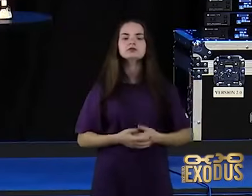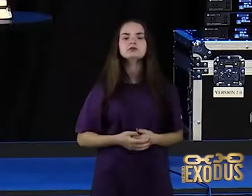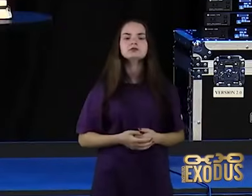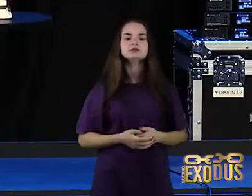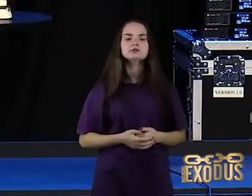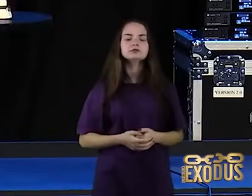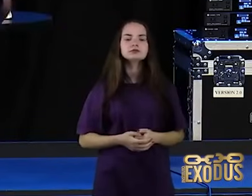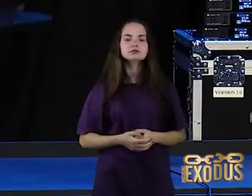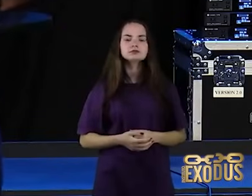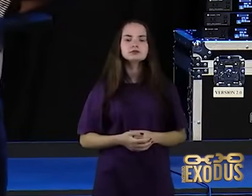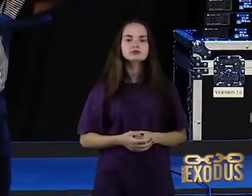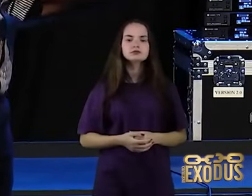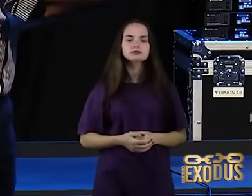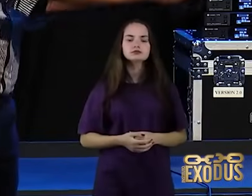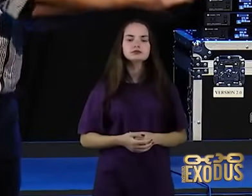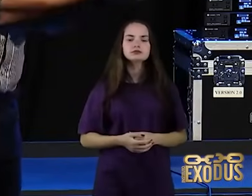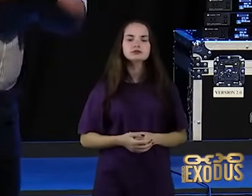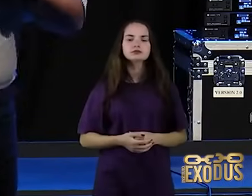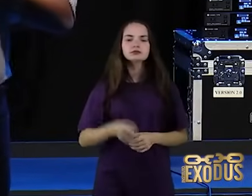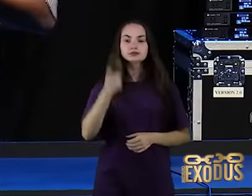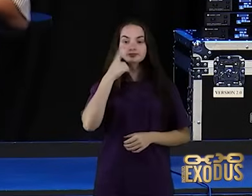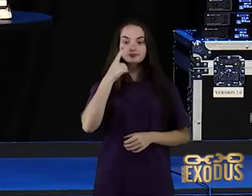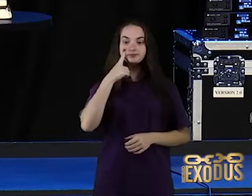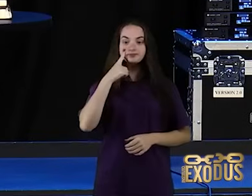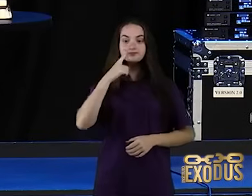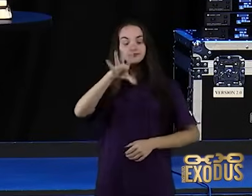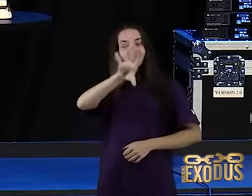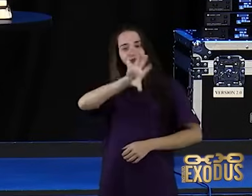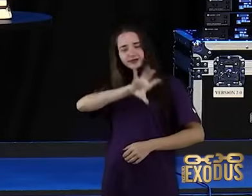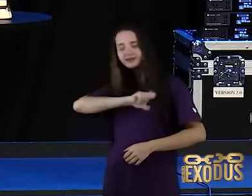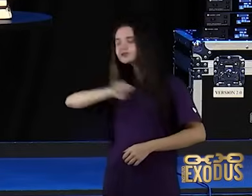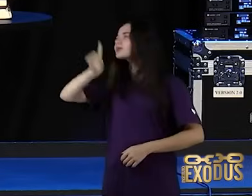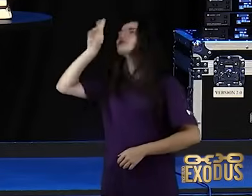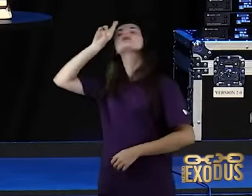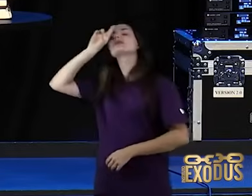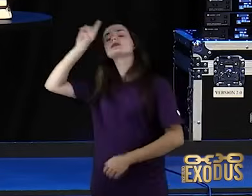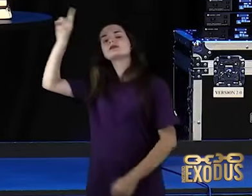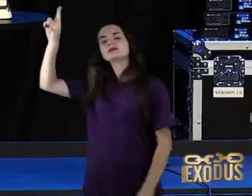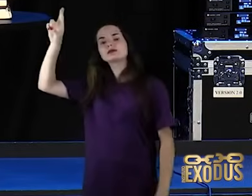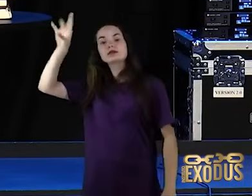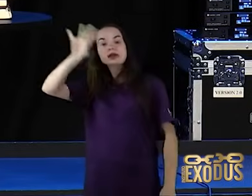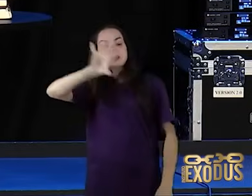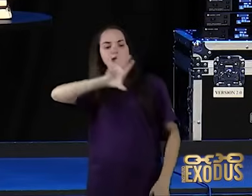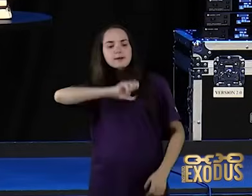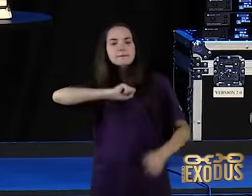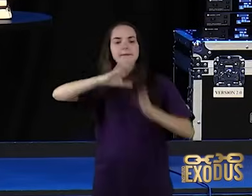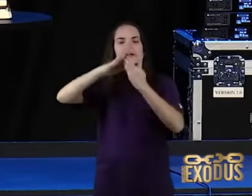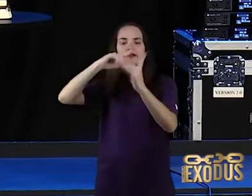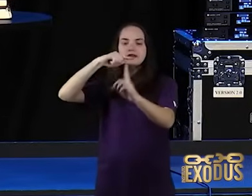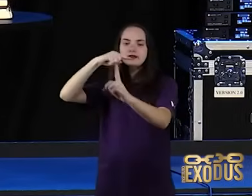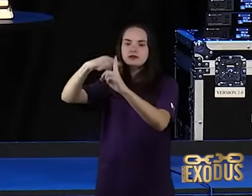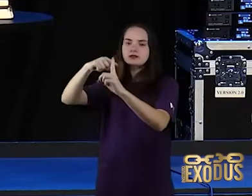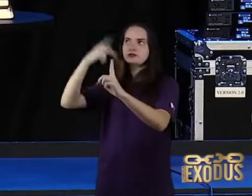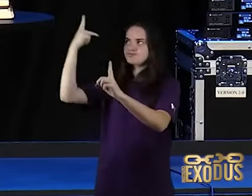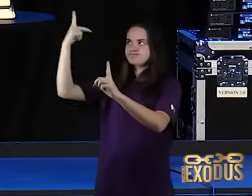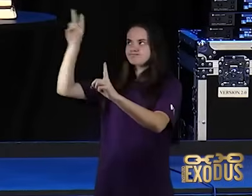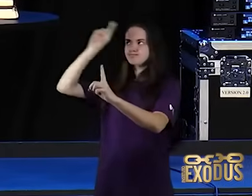serão acrescentadas olha ame o senhor e Ame a igreja do